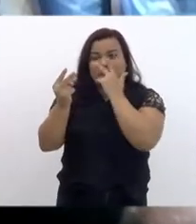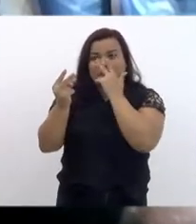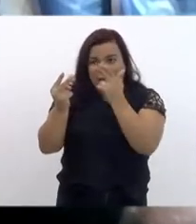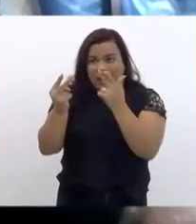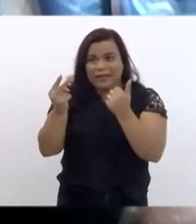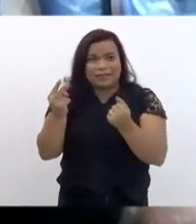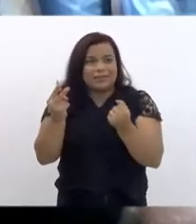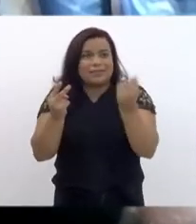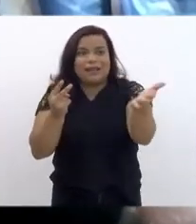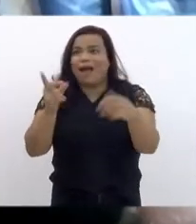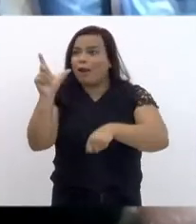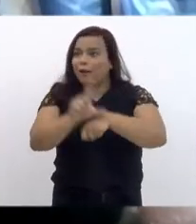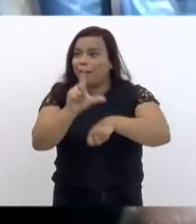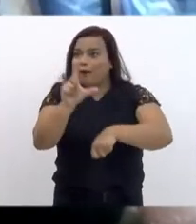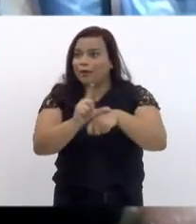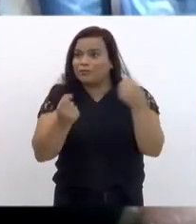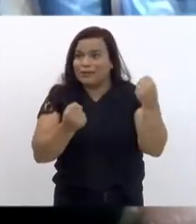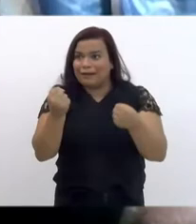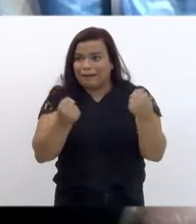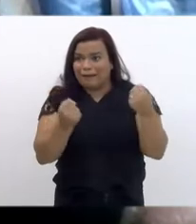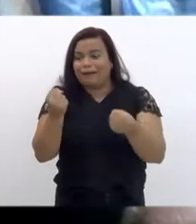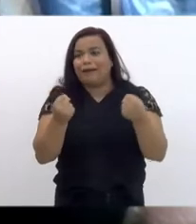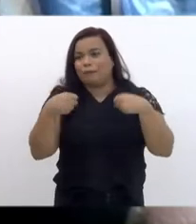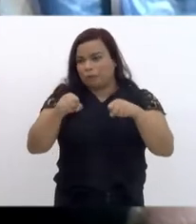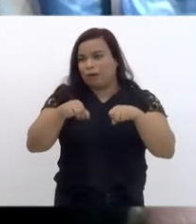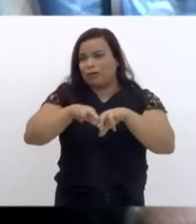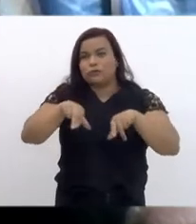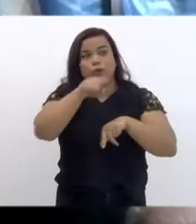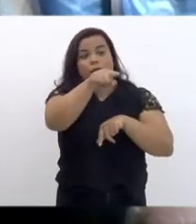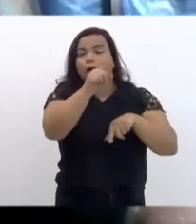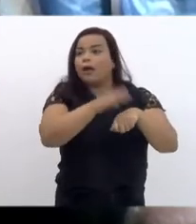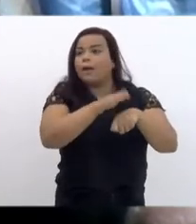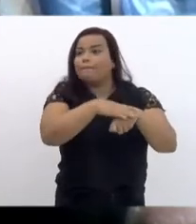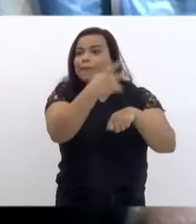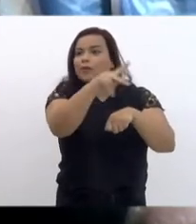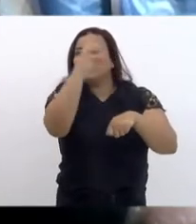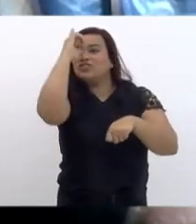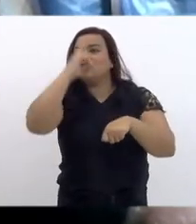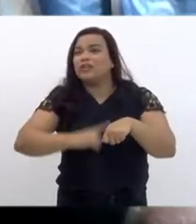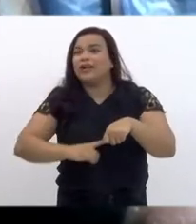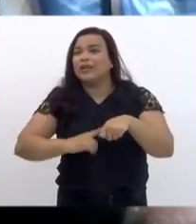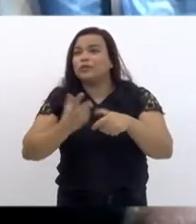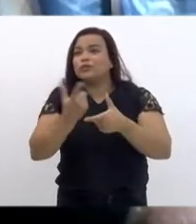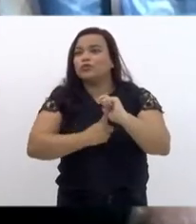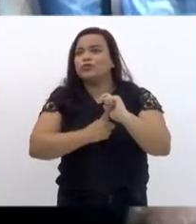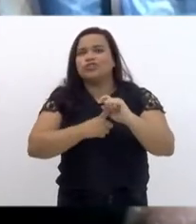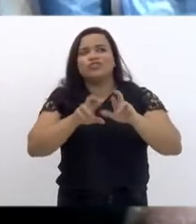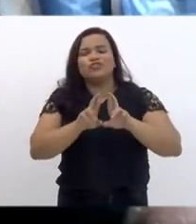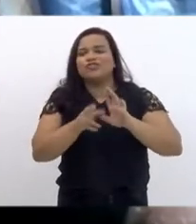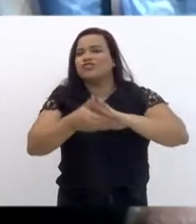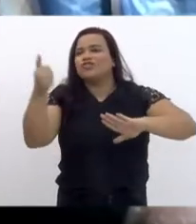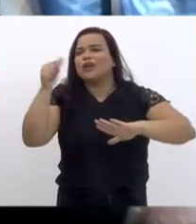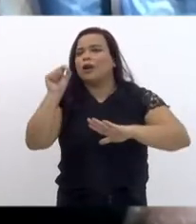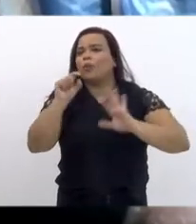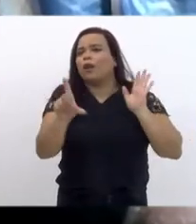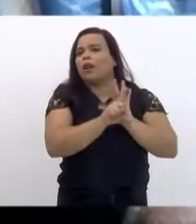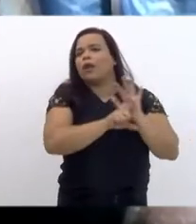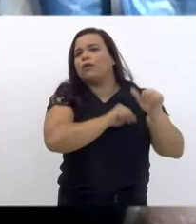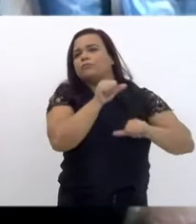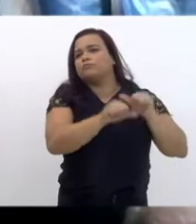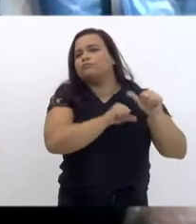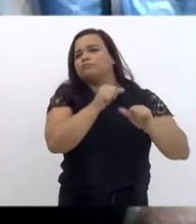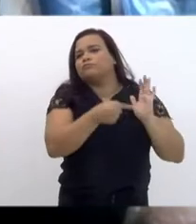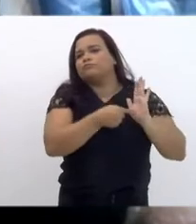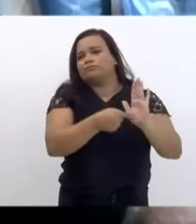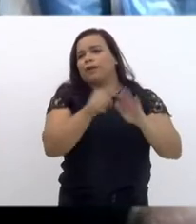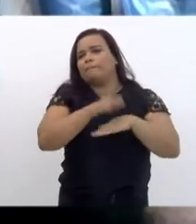concessionária o poder de suspender ou não o que determina a lei. Na verdade, isso já está em grande parte na lei original que eu estou modificando, que é uma lei de